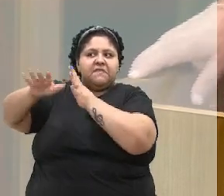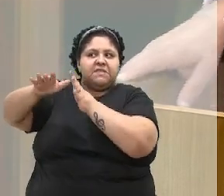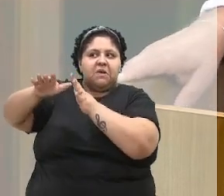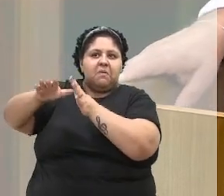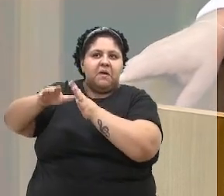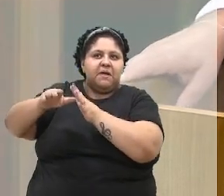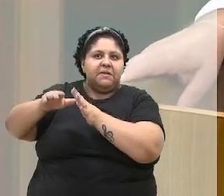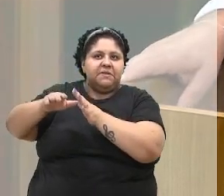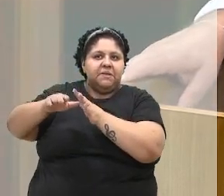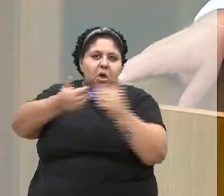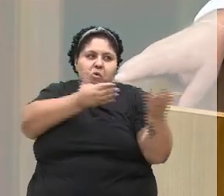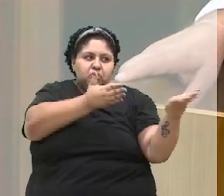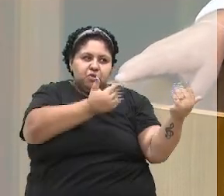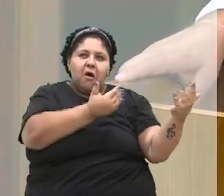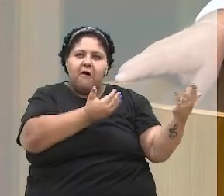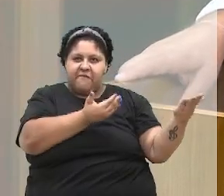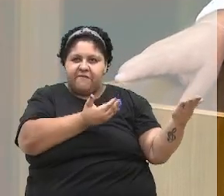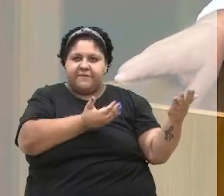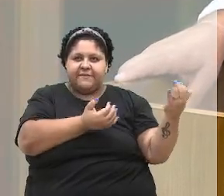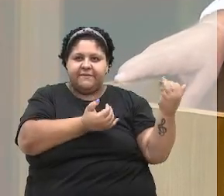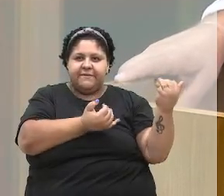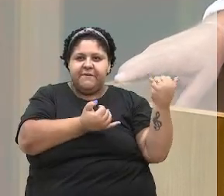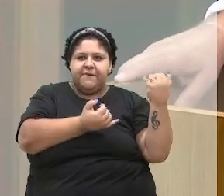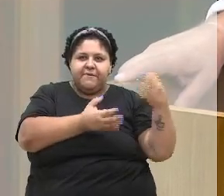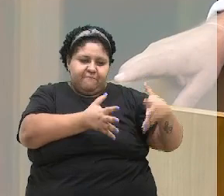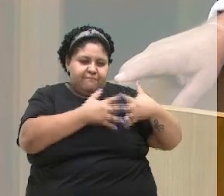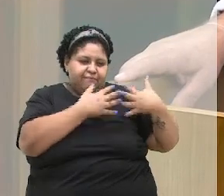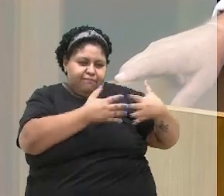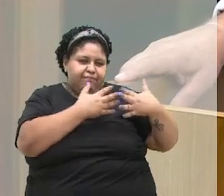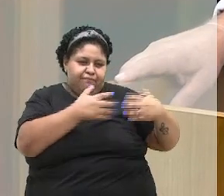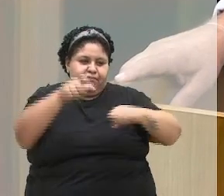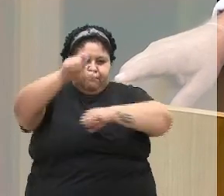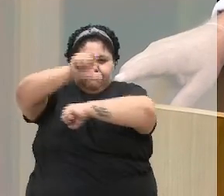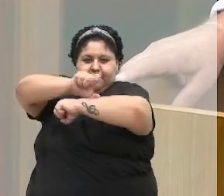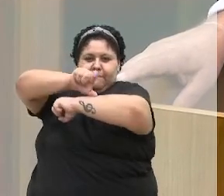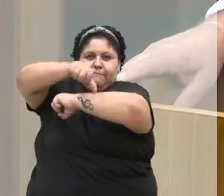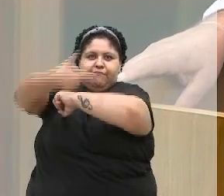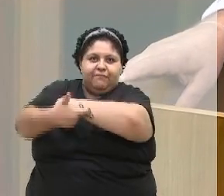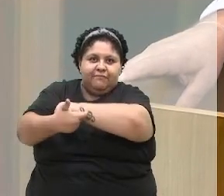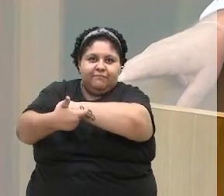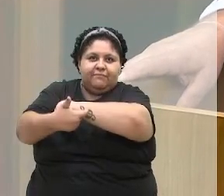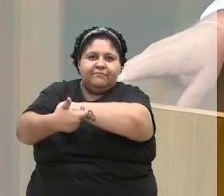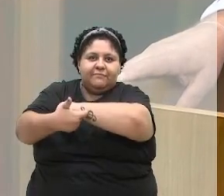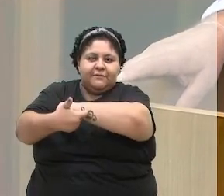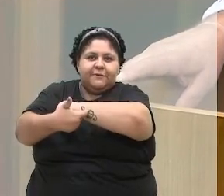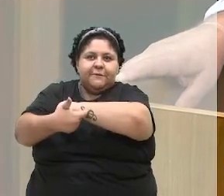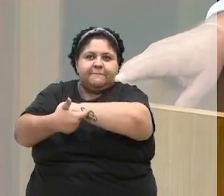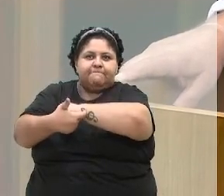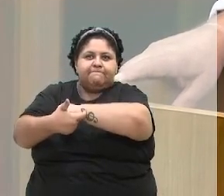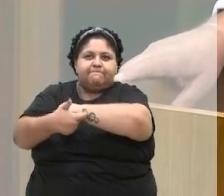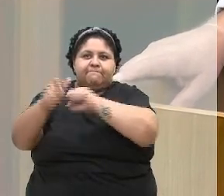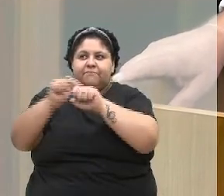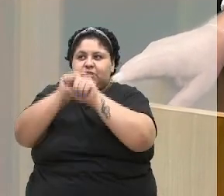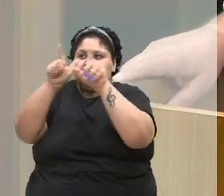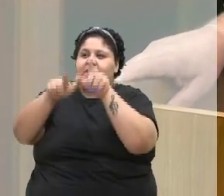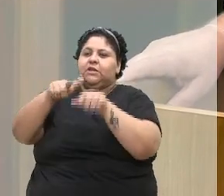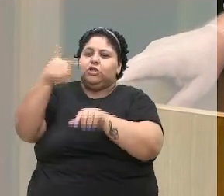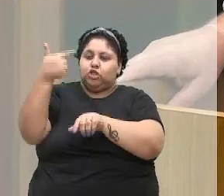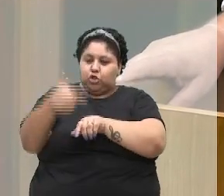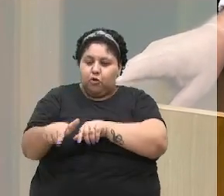meio arteiro, né? Durante a noite derruba os cavaletes, a gente passa de manhã, põe os cavaletes de novo no lugar,